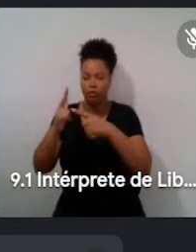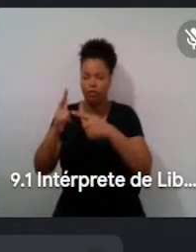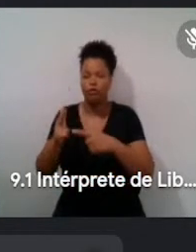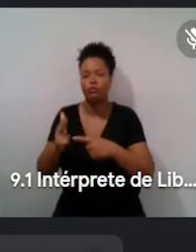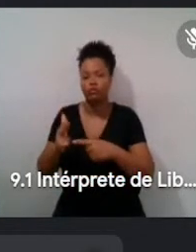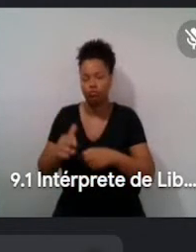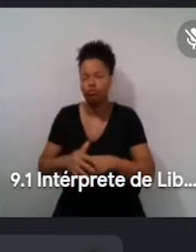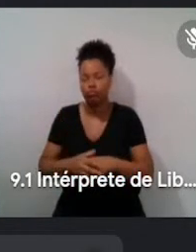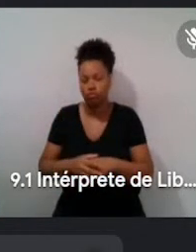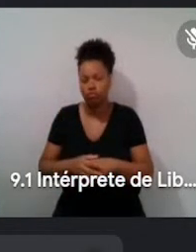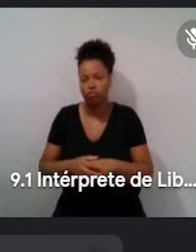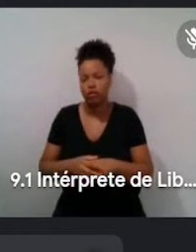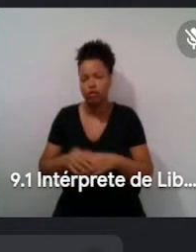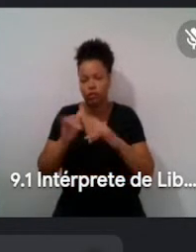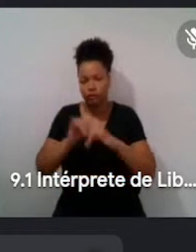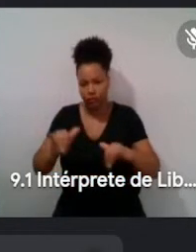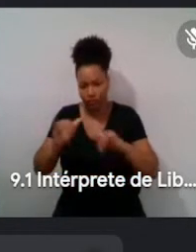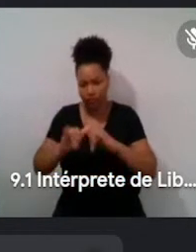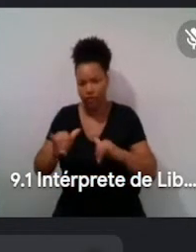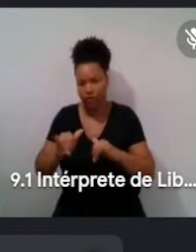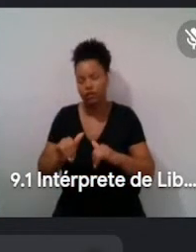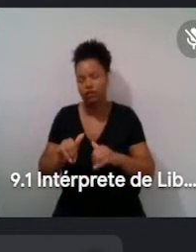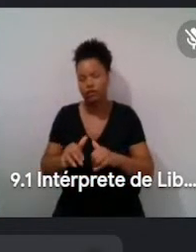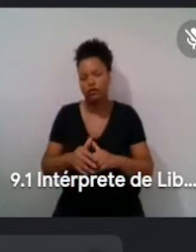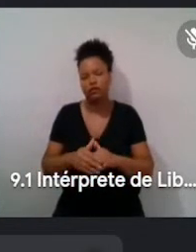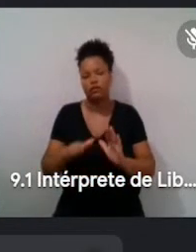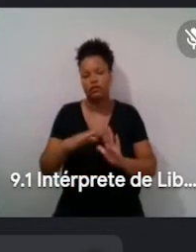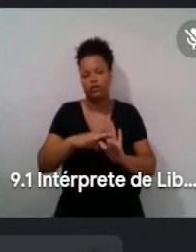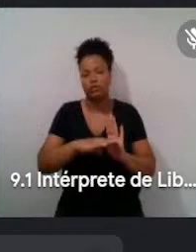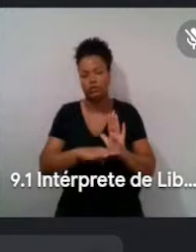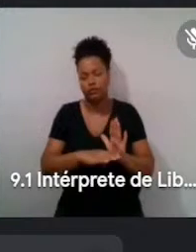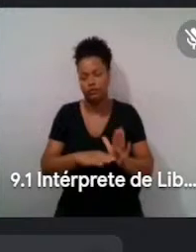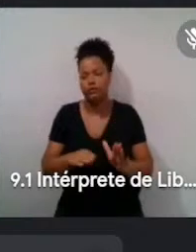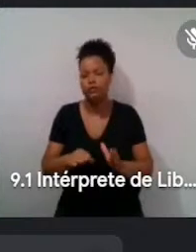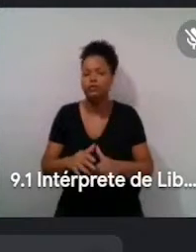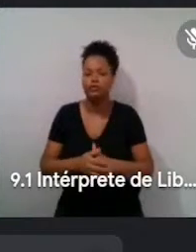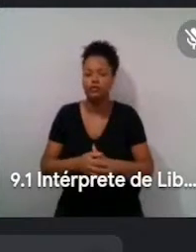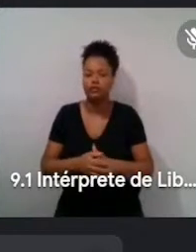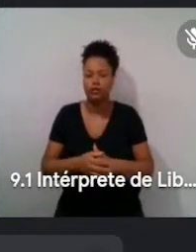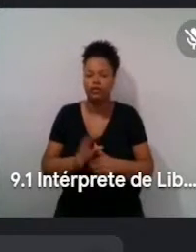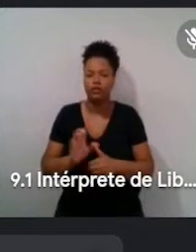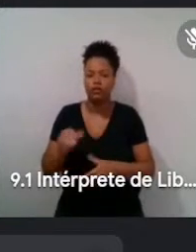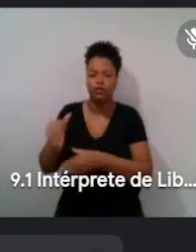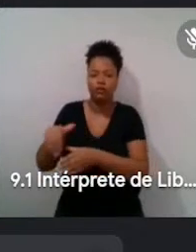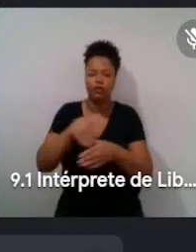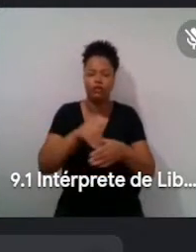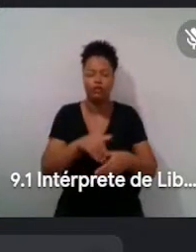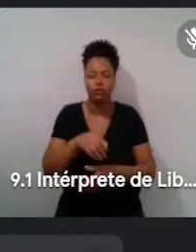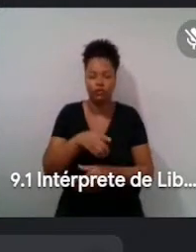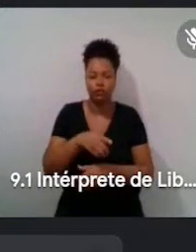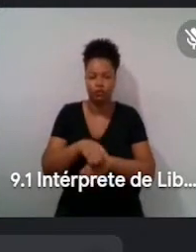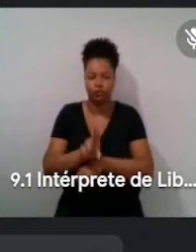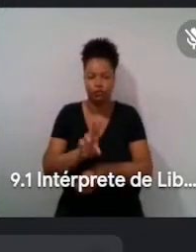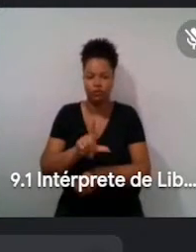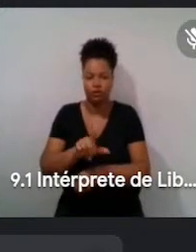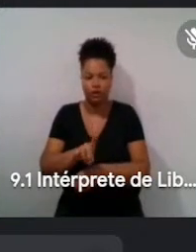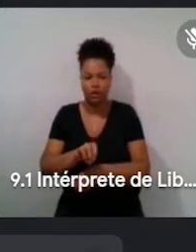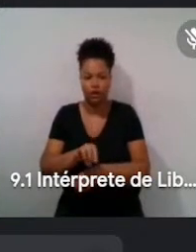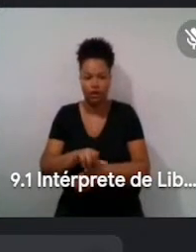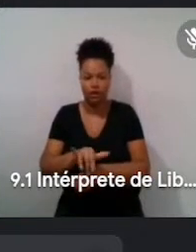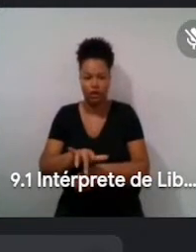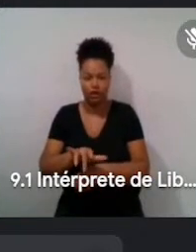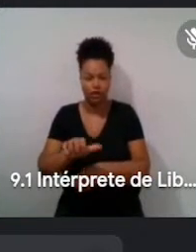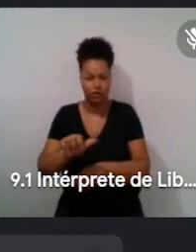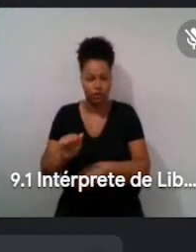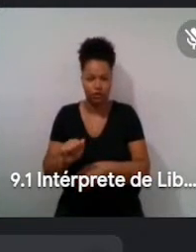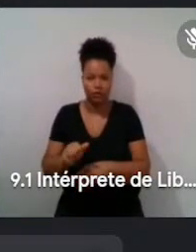nesta representação. Então, passa a consulta dos votos. Doutora Delícia Feitosa Ferreira, SUBRAP.